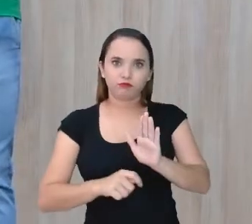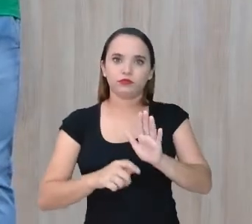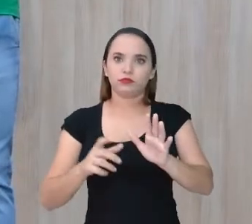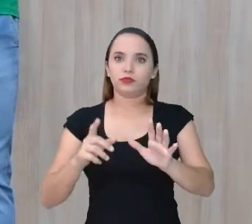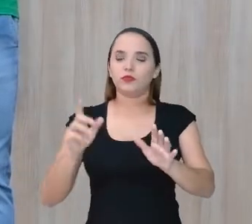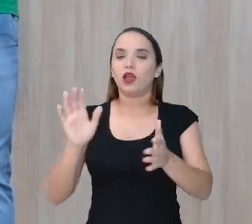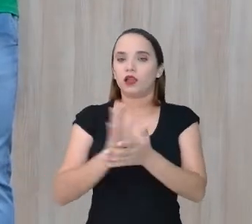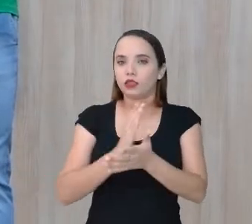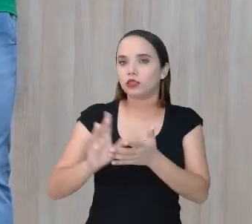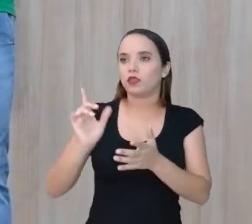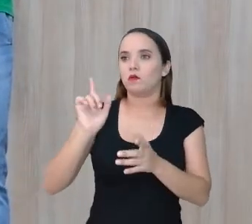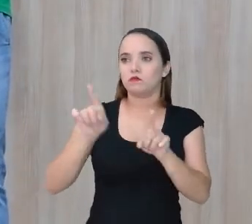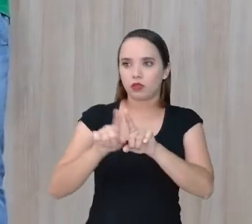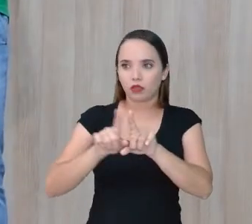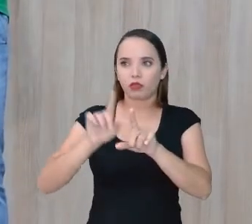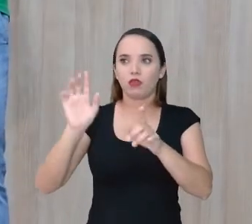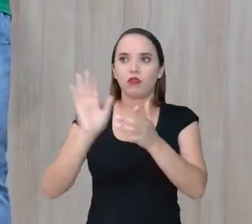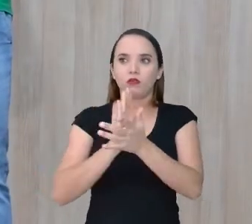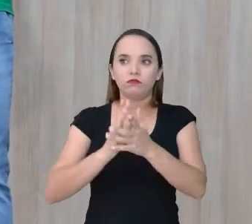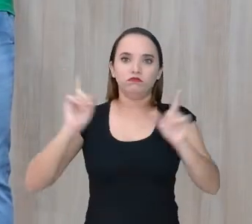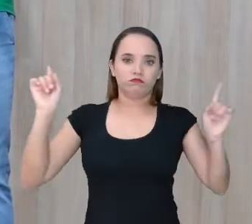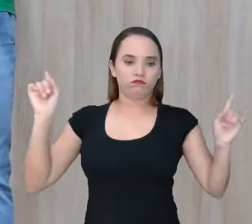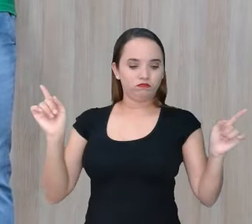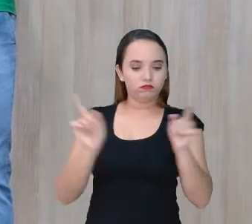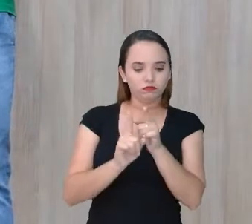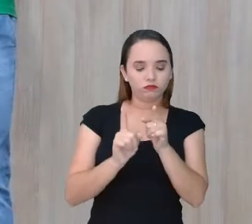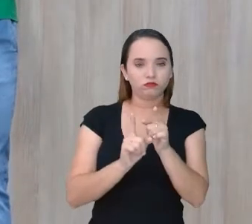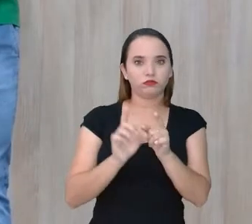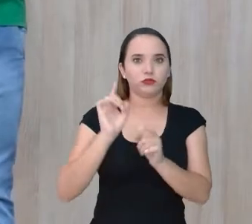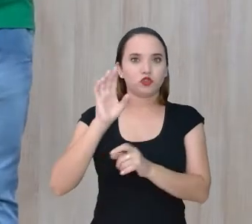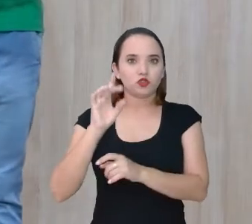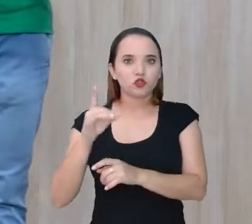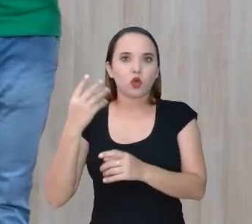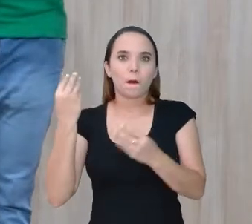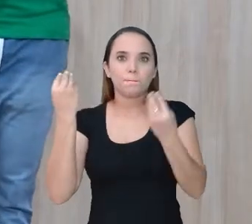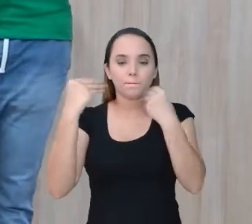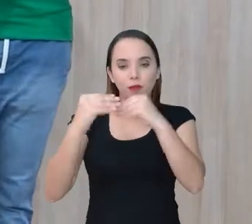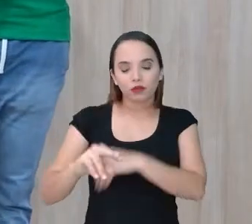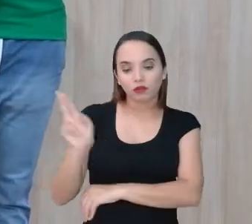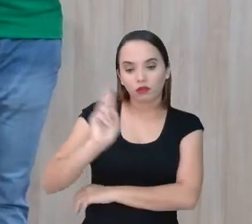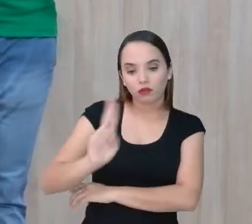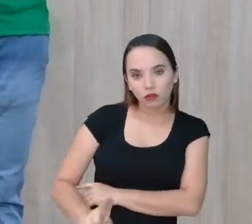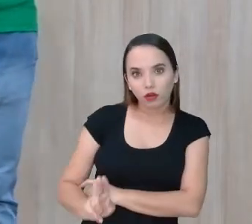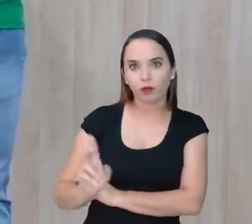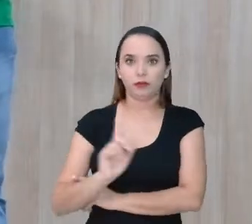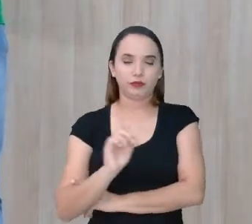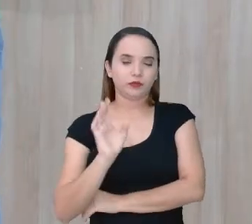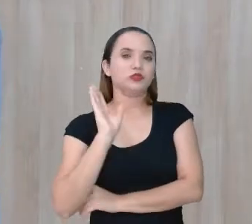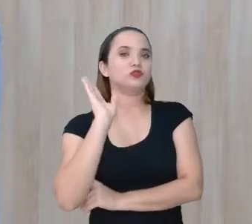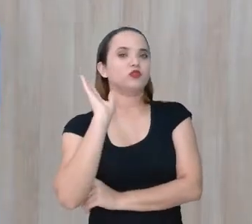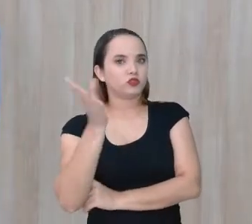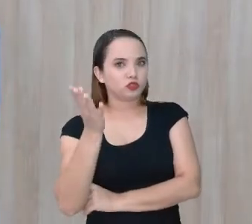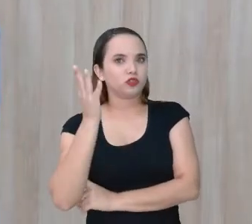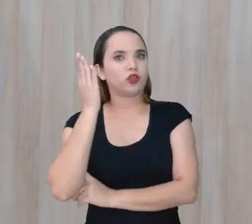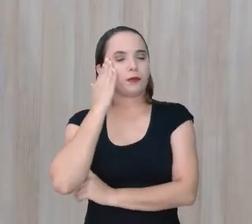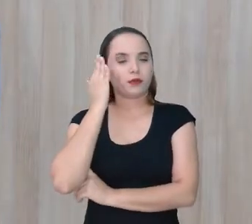formas menores, certo? Não apenas colocando os nomes, tá? A gente viu lá que